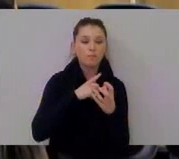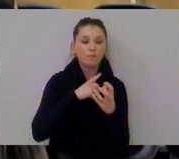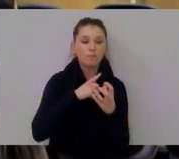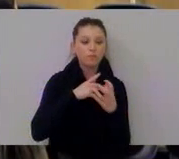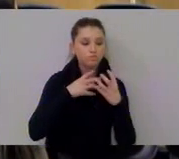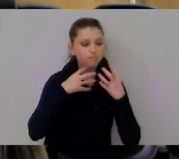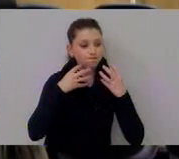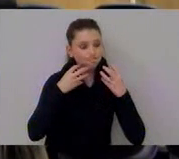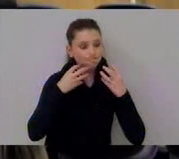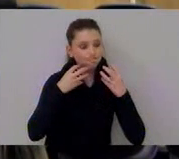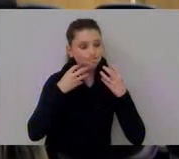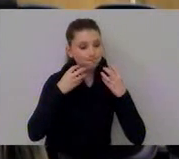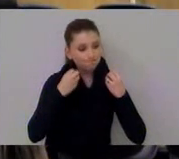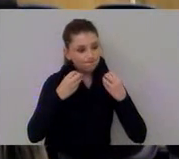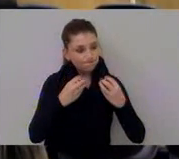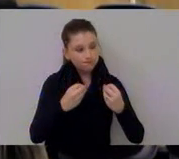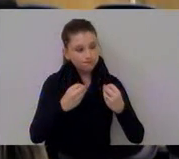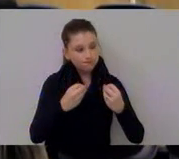outras